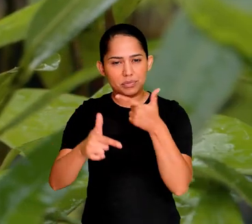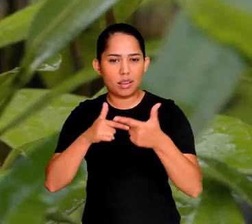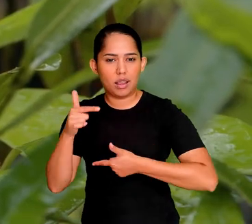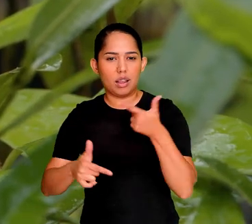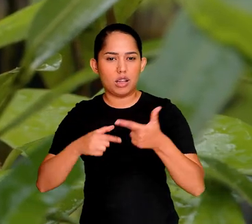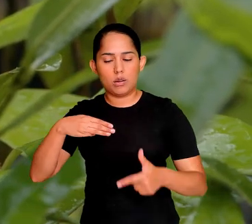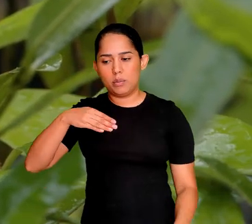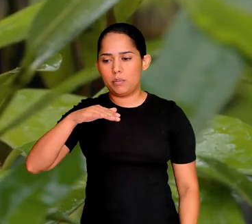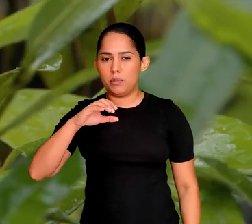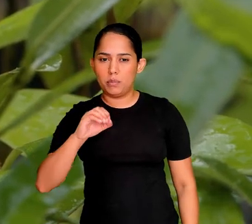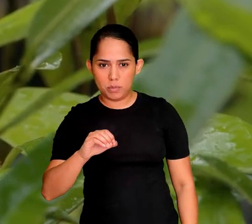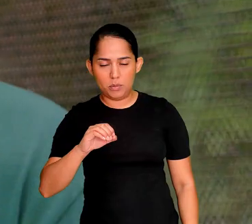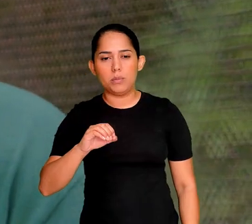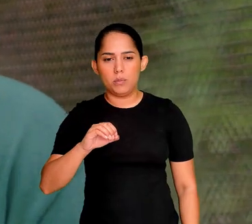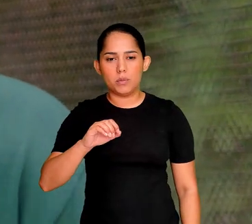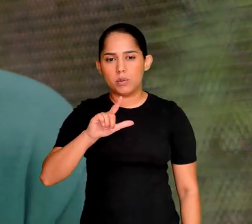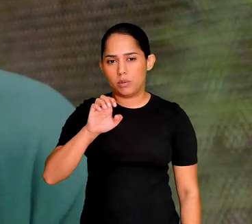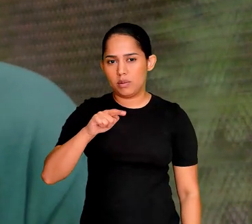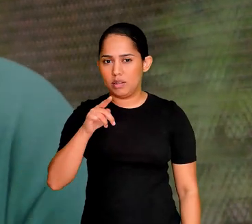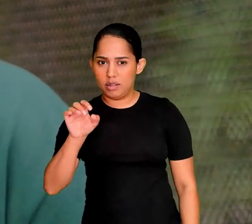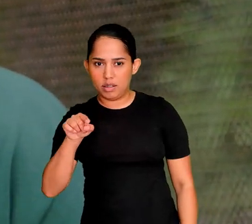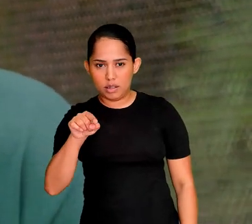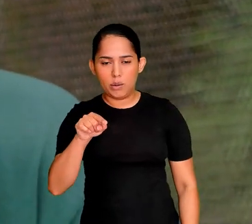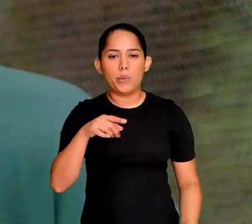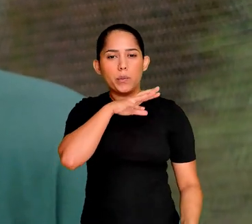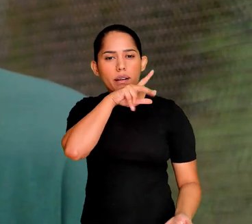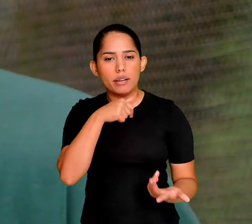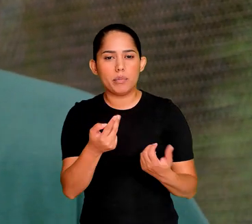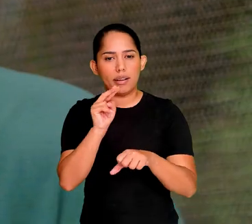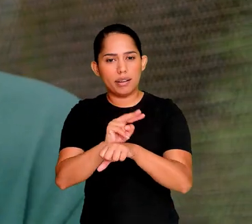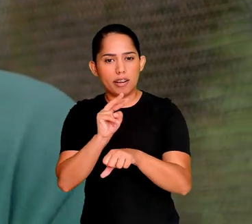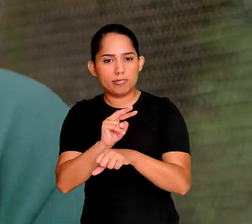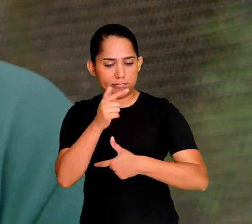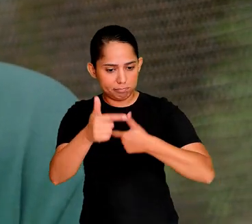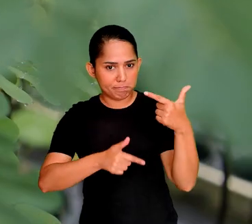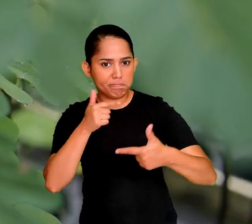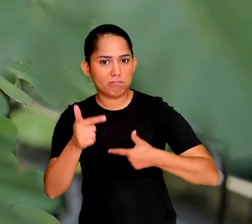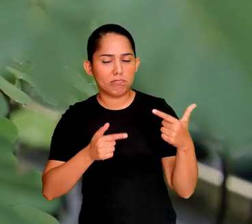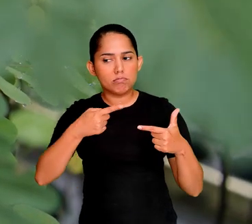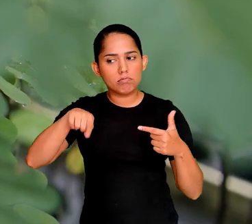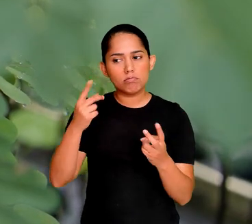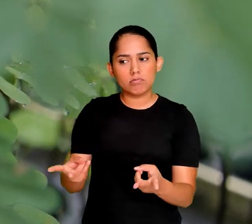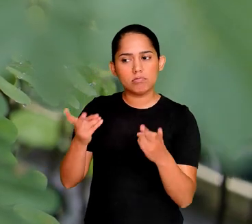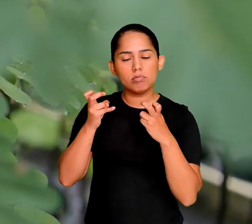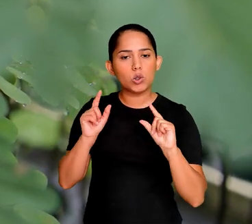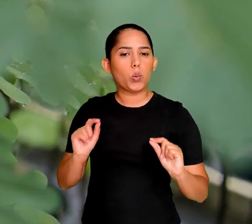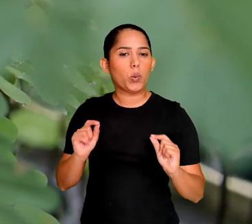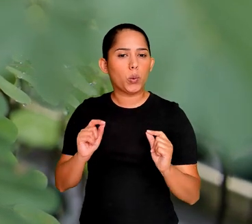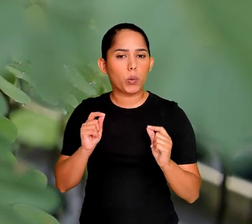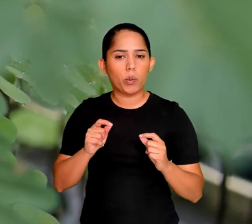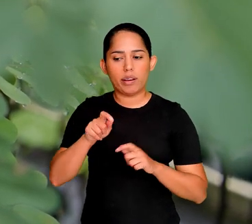conservação do mico-leão, conservação dos bichos da região, e a gente começou a fazer um trabalho voltado para a educação ambiental. Nesse trabalho a gente percebeu